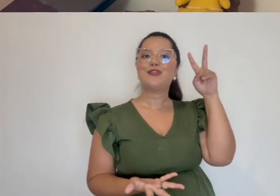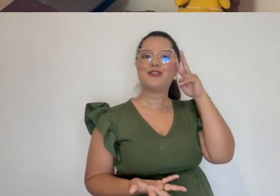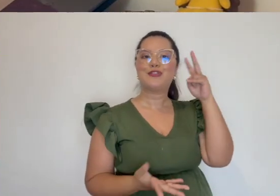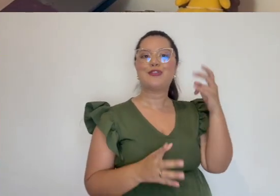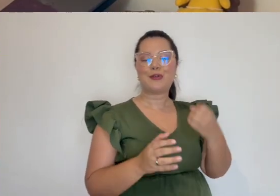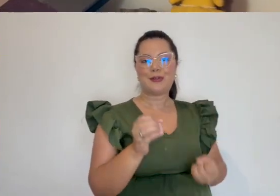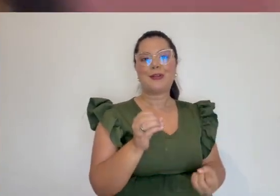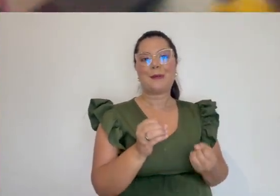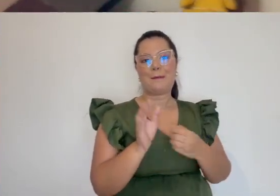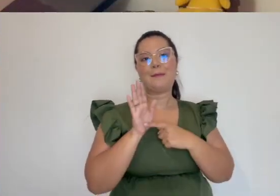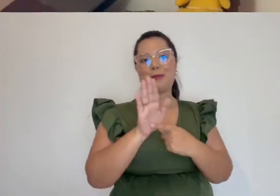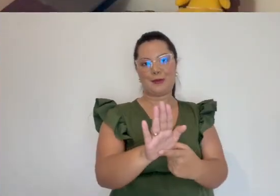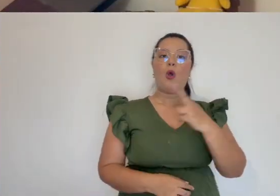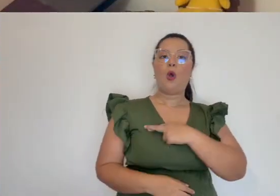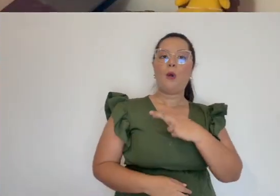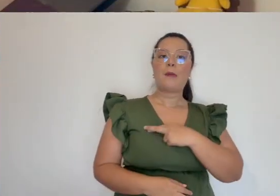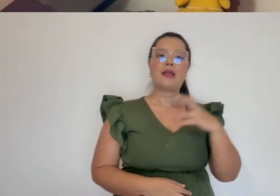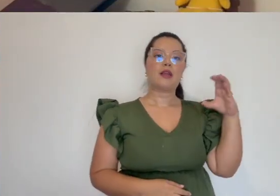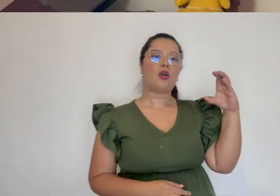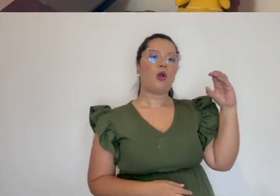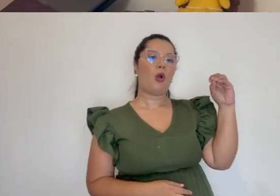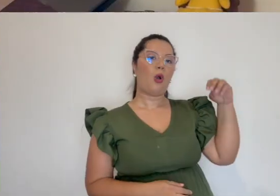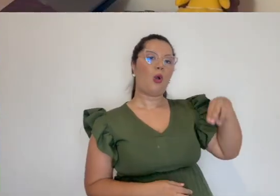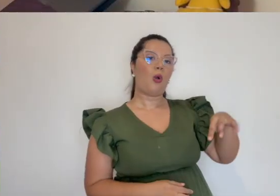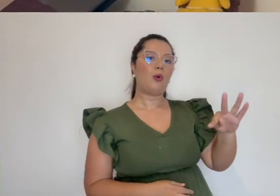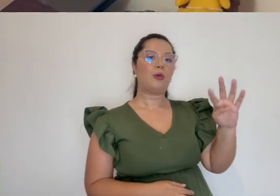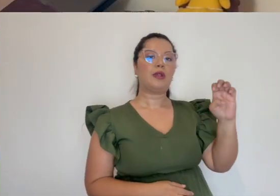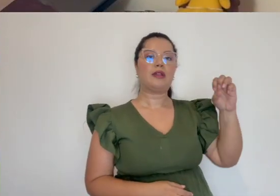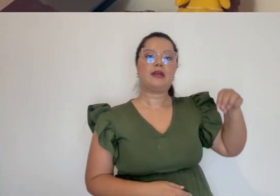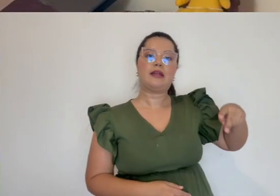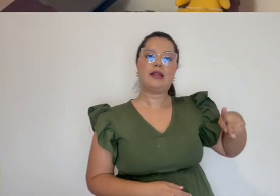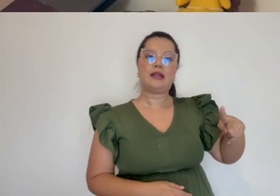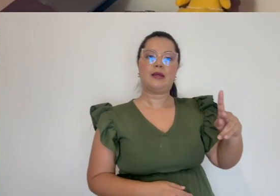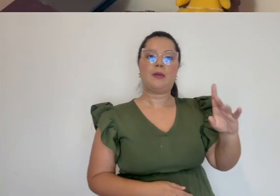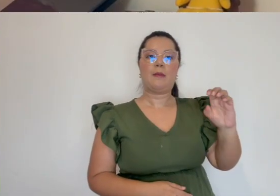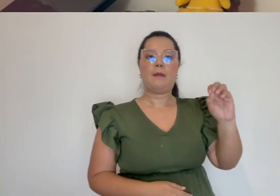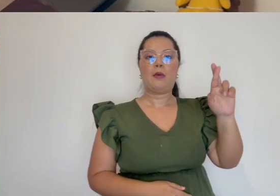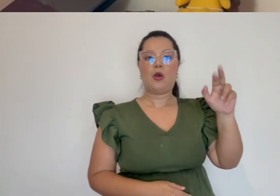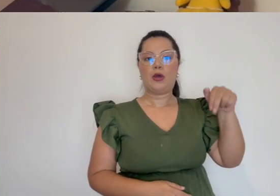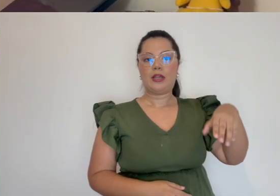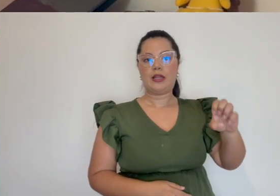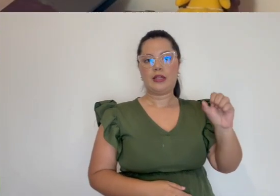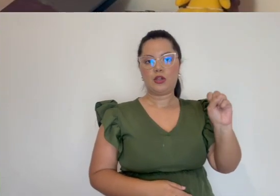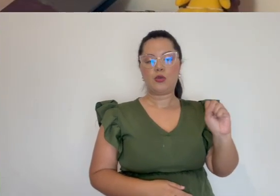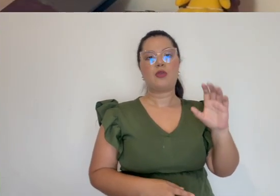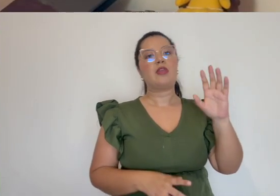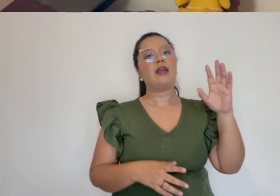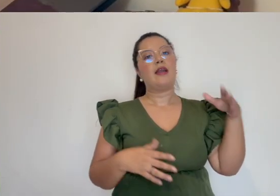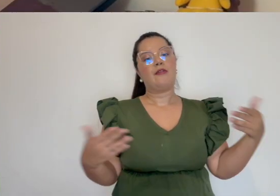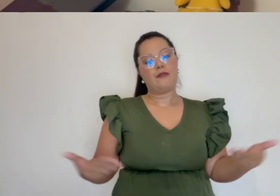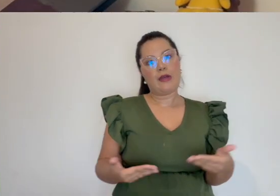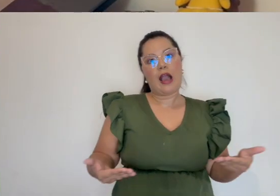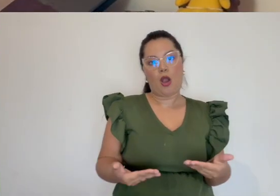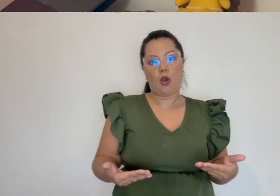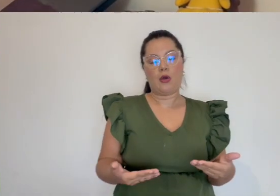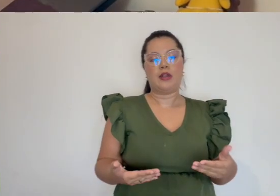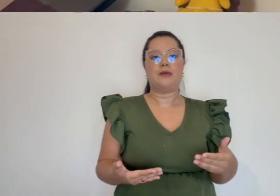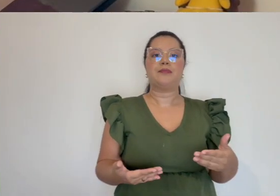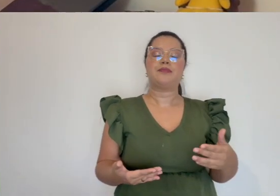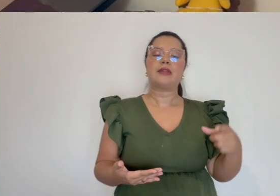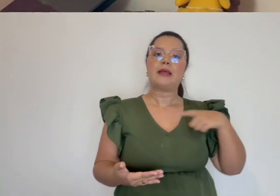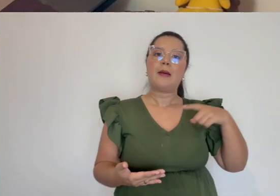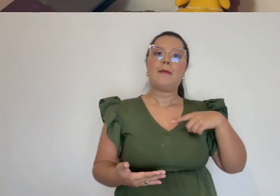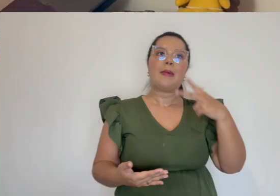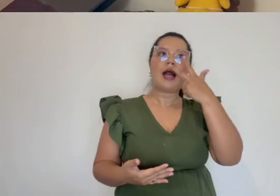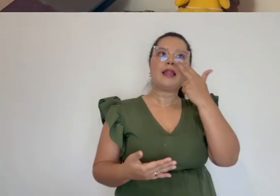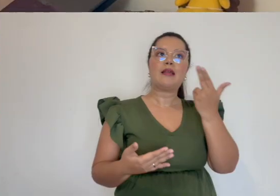respaldo histórico também. Os romances contemporâneos, como o próprio nome já diz, são aqueles ambientados na nossa época. Em geral,